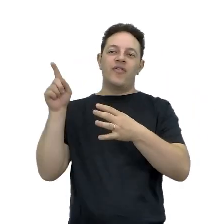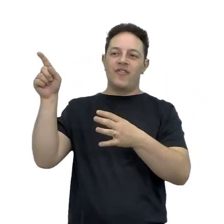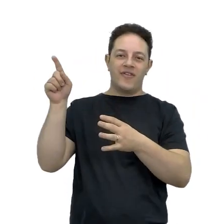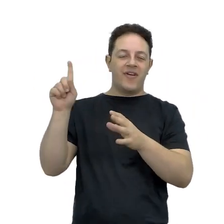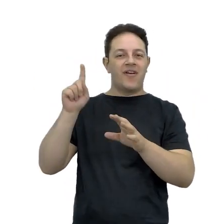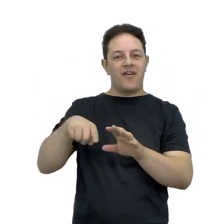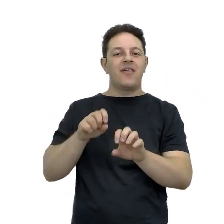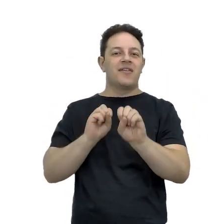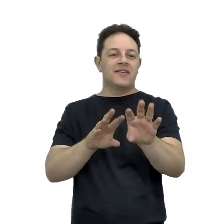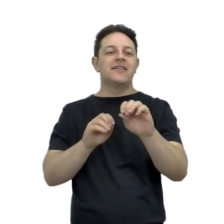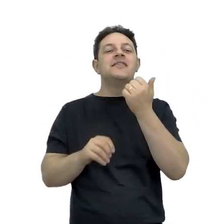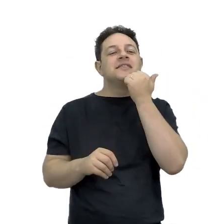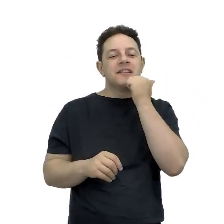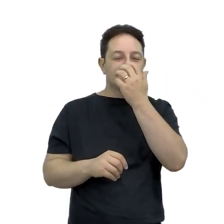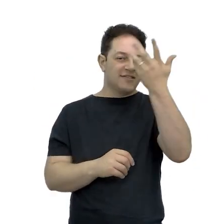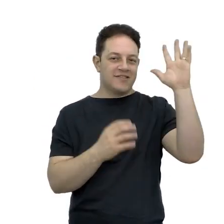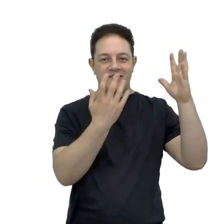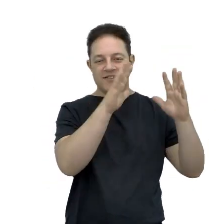formativo.